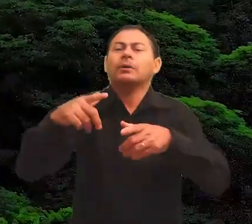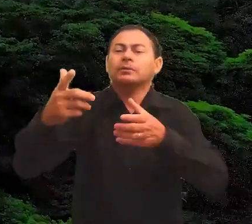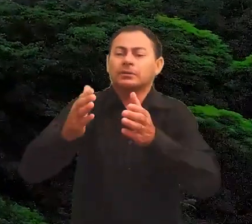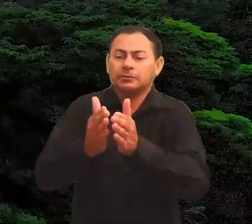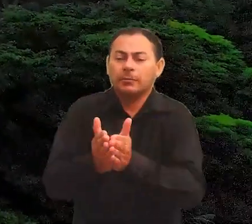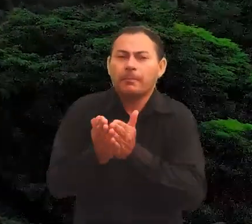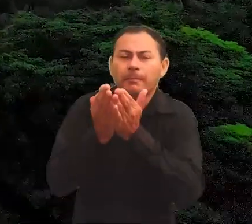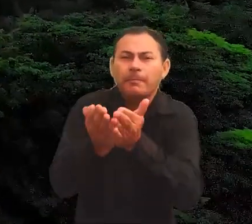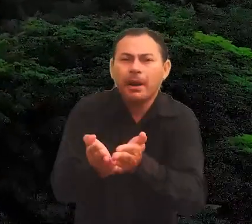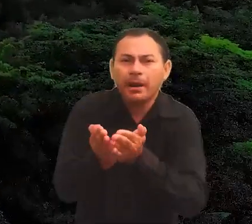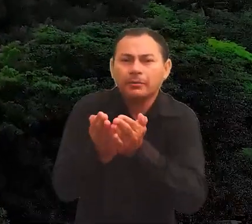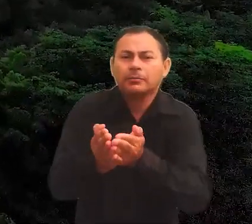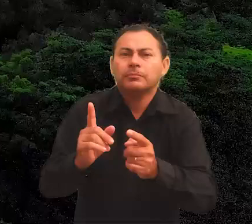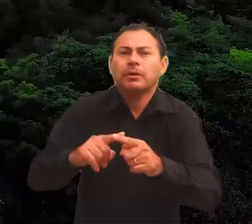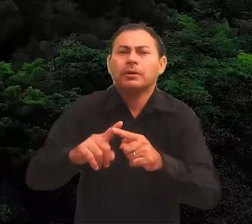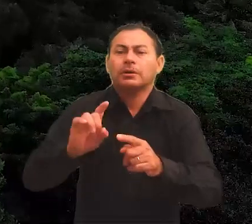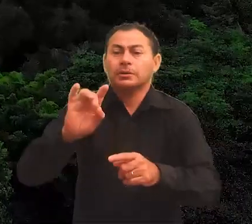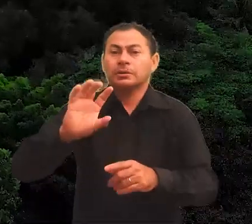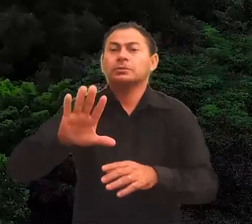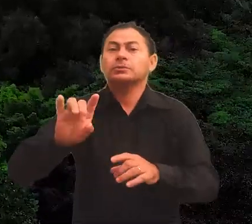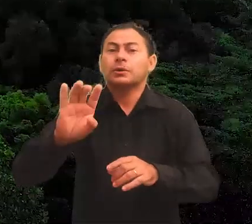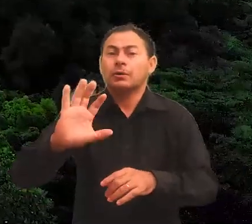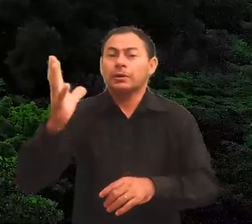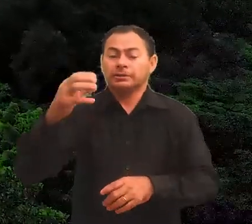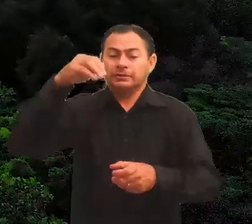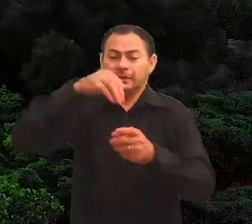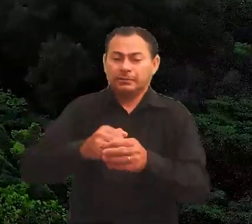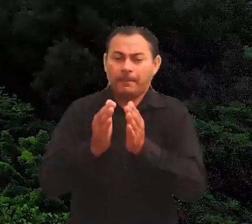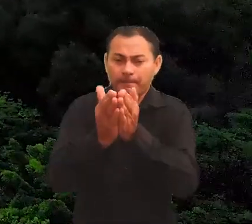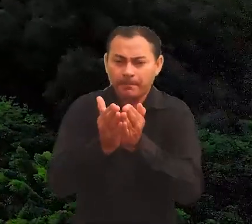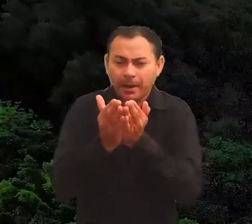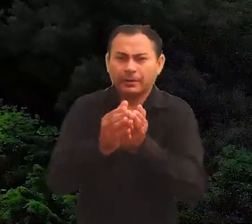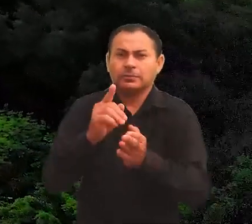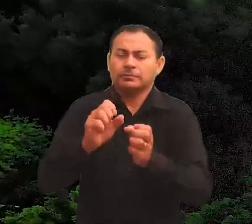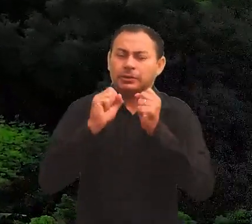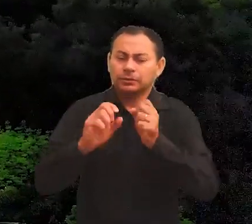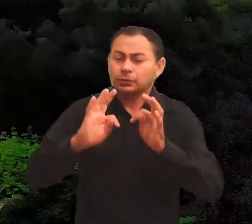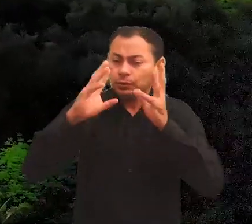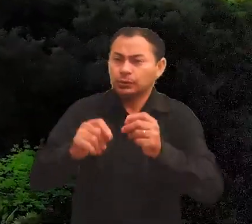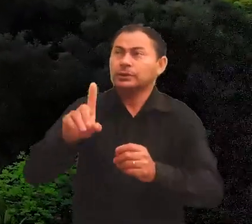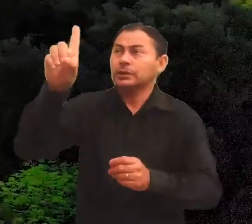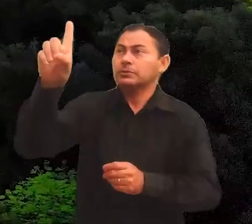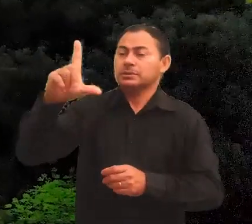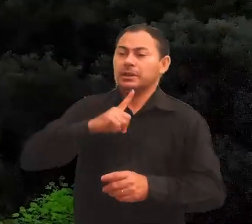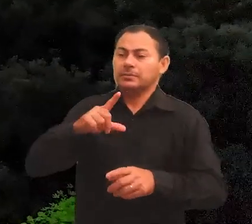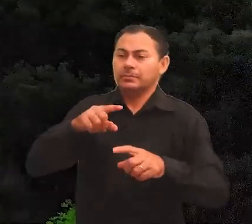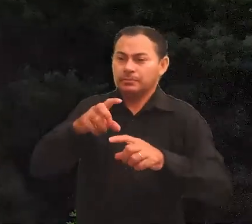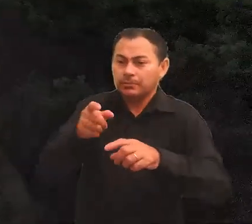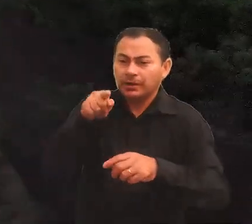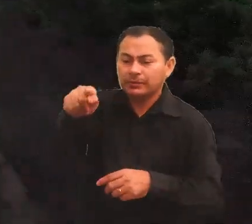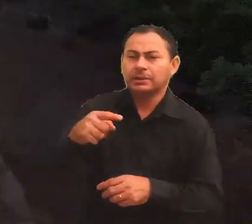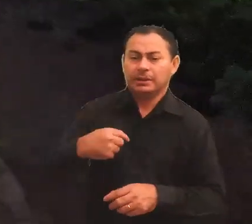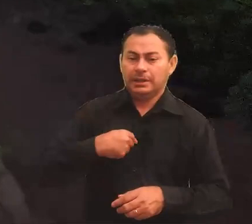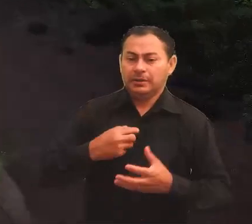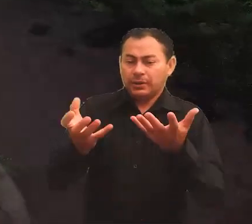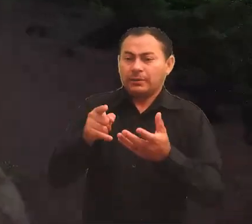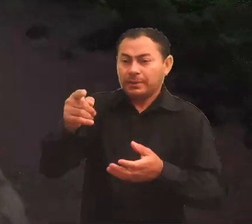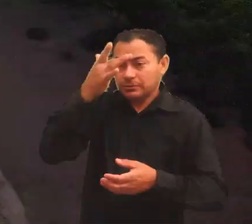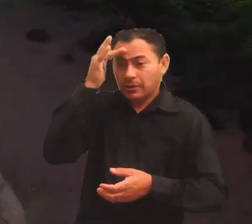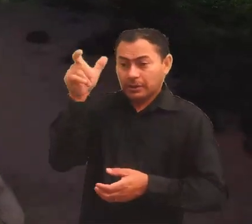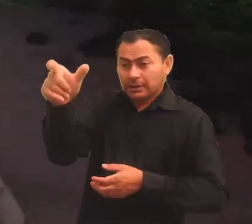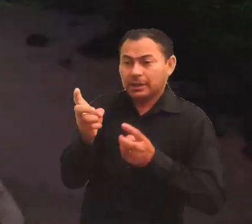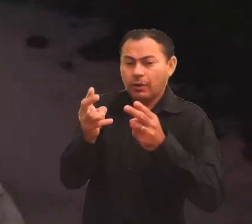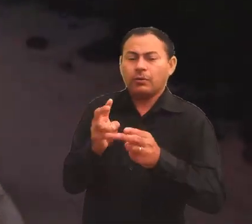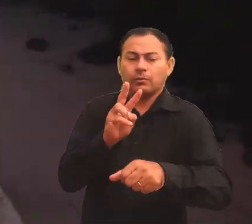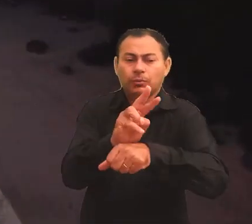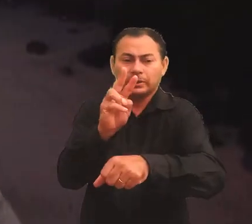no barco. Porque só quando eu estiver no barco você poderá ser tudo que Deus tem para você. Eu quero alguém como você para